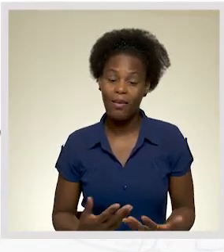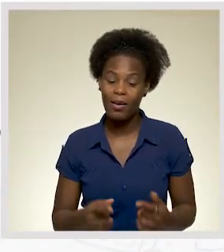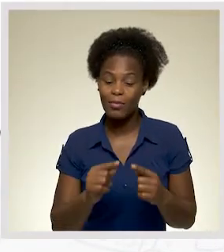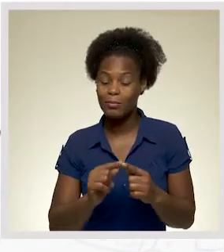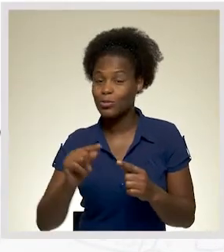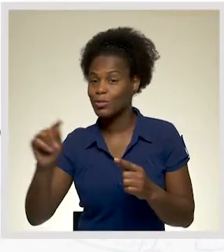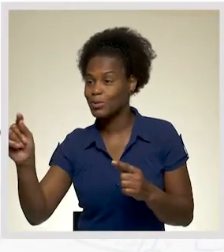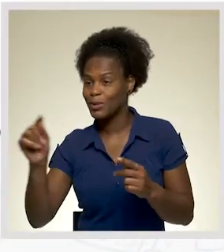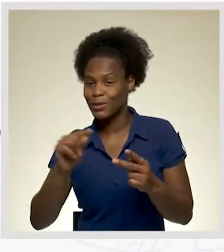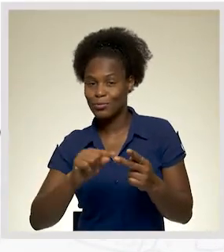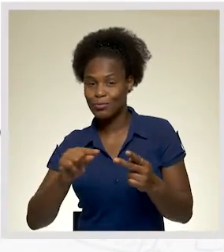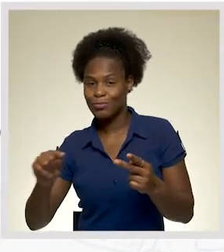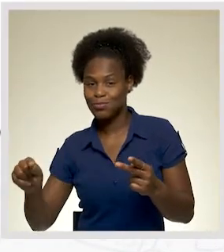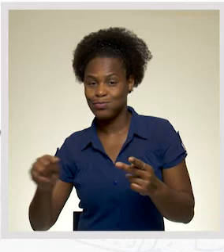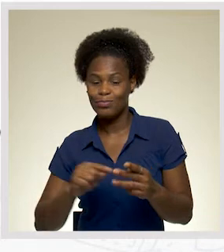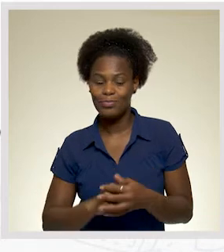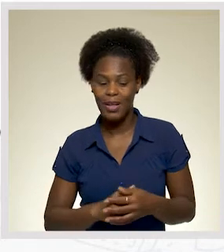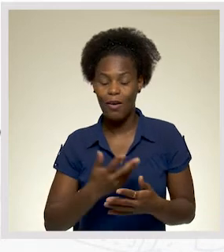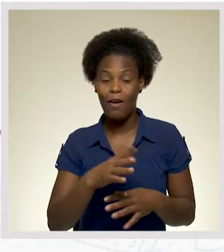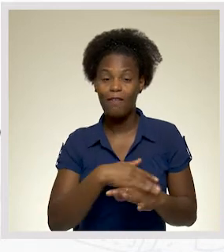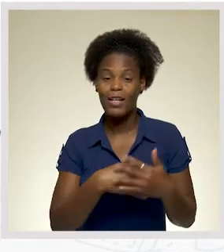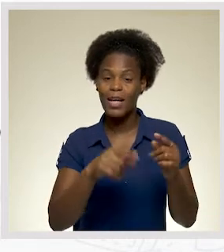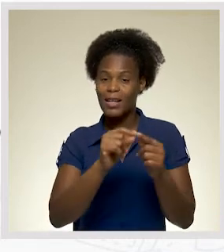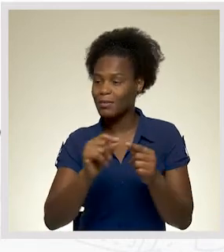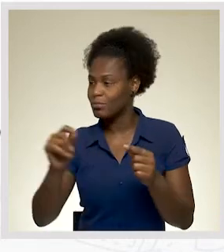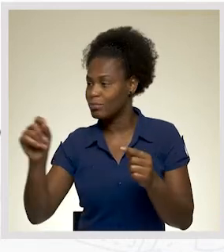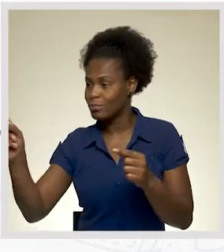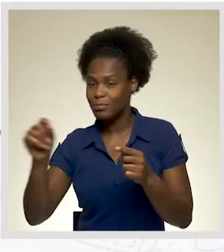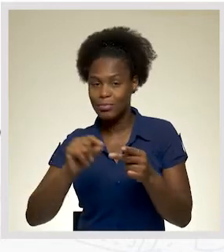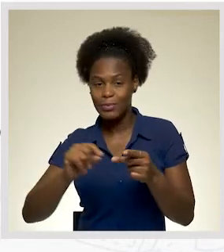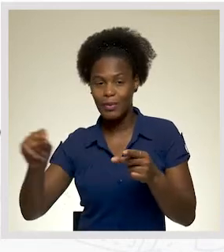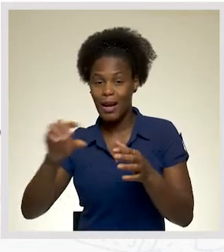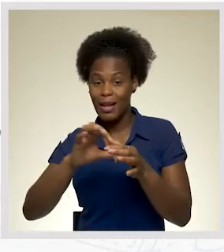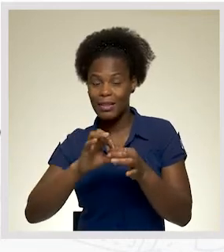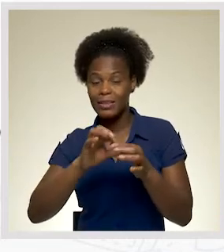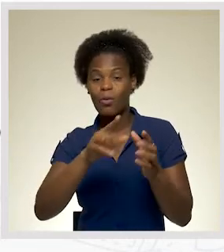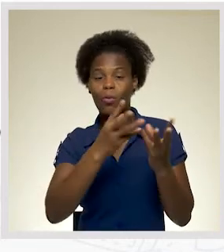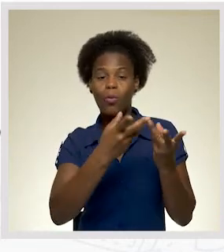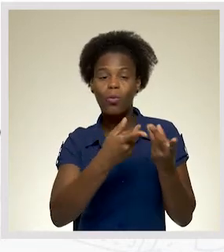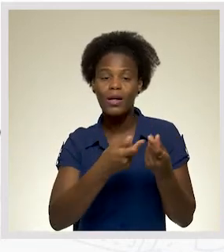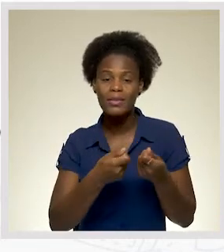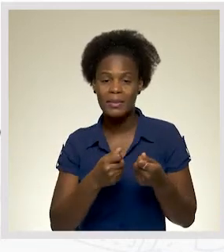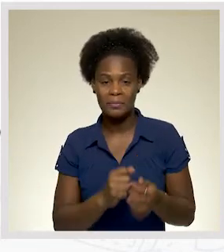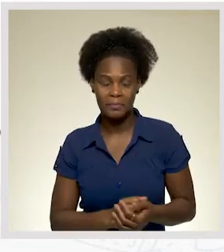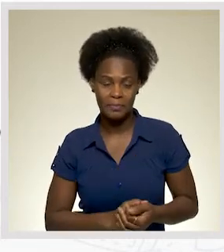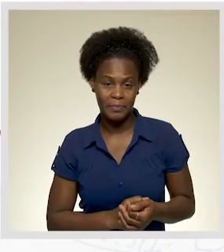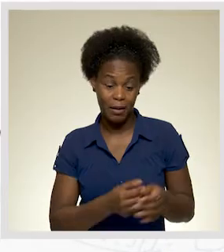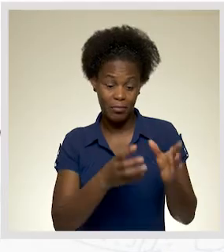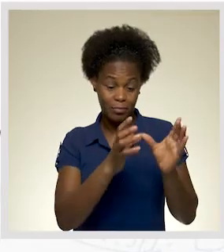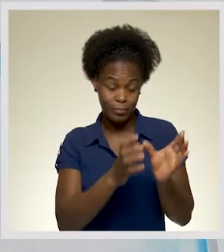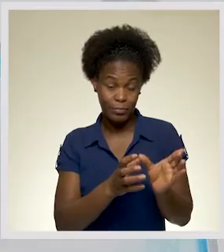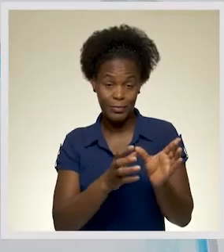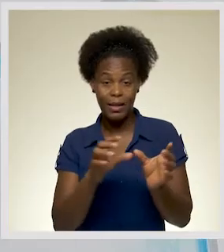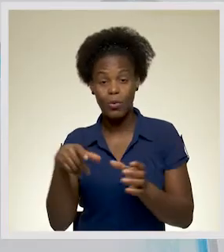correspondência. Façam a correspondência entre as quantidades equivalentes. Quando falamos de